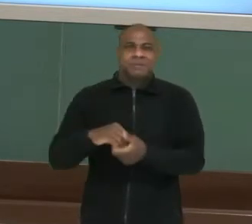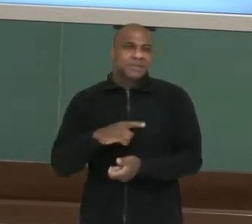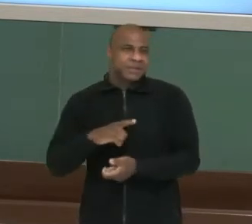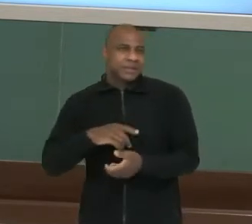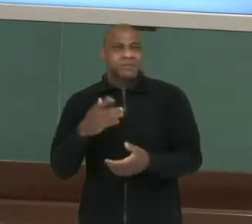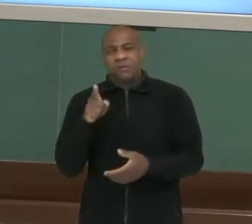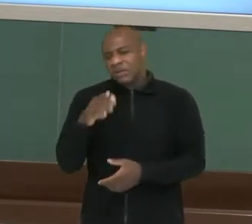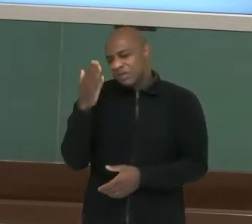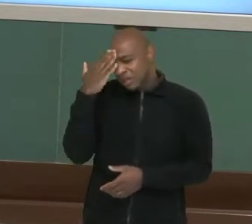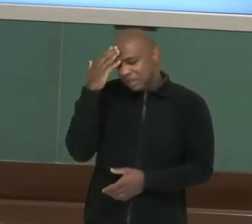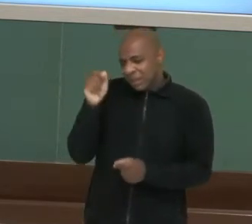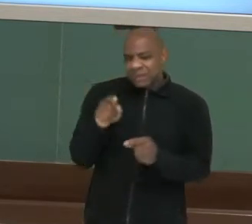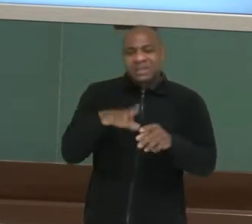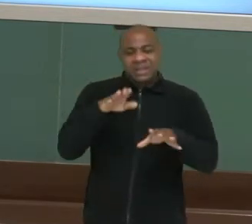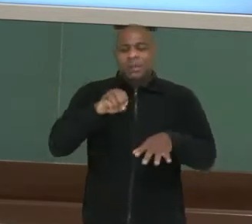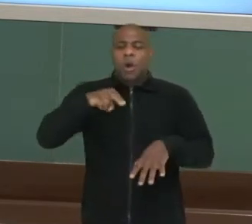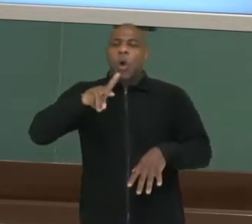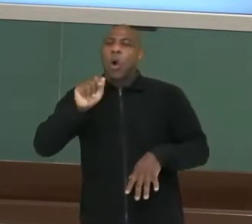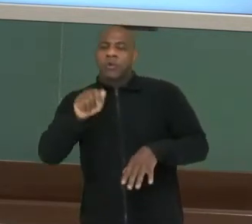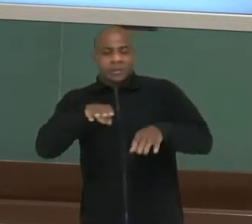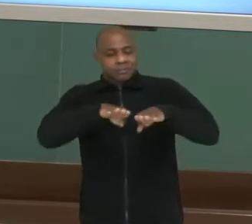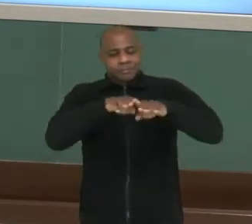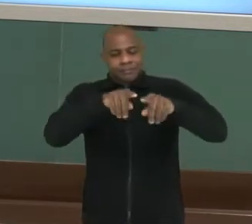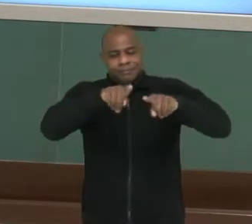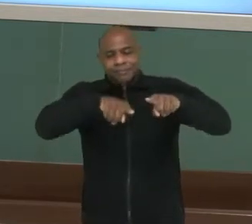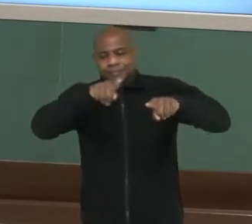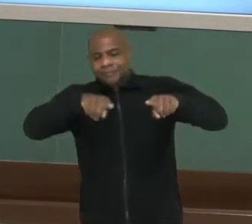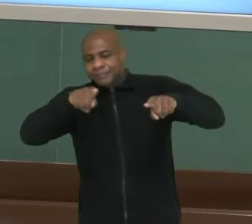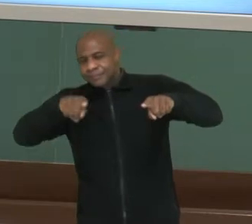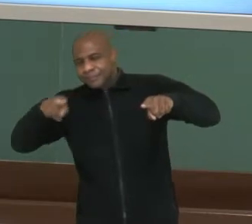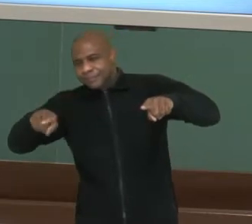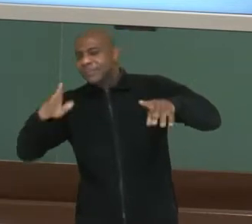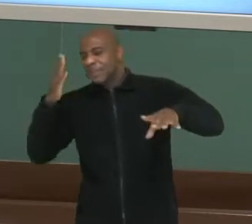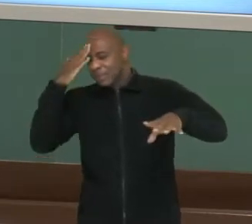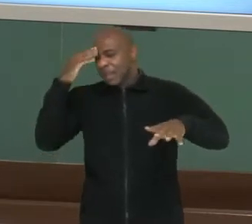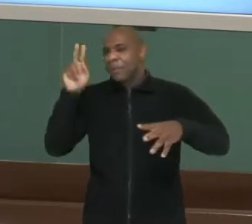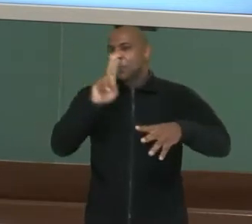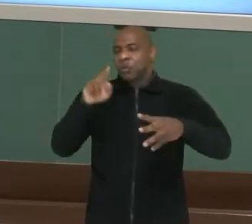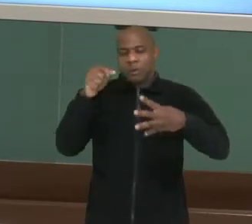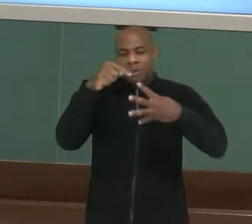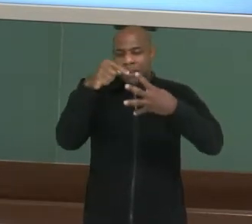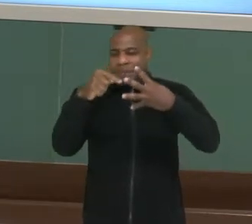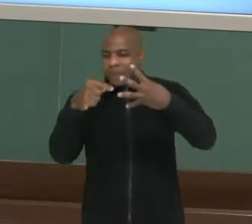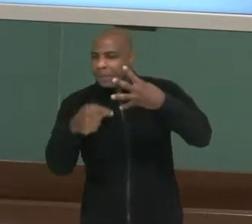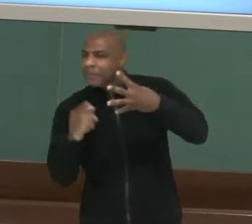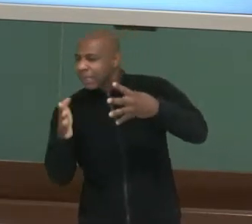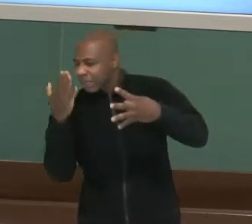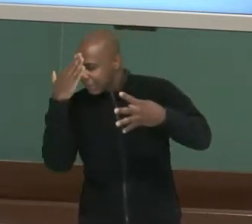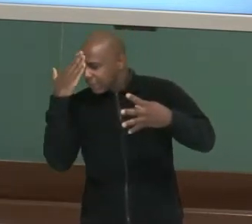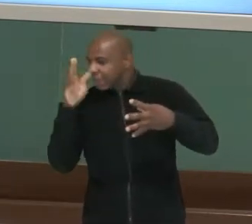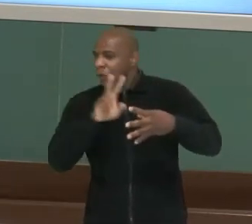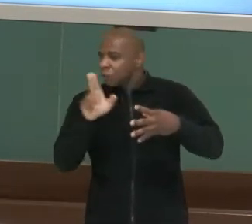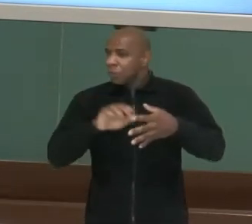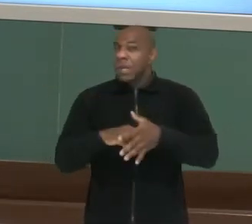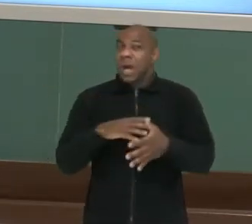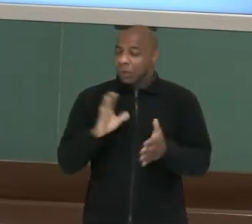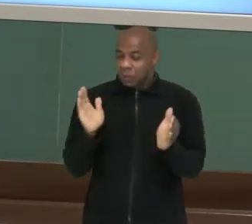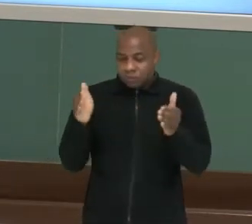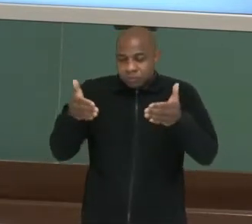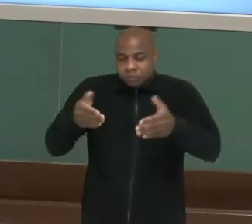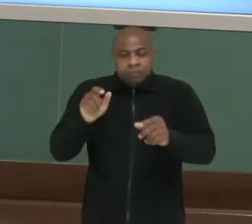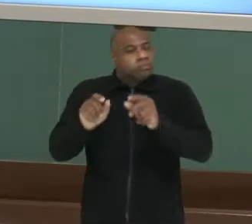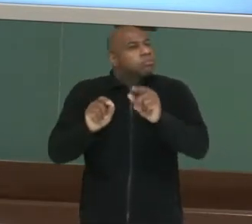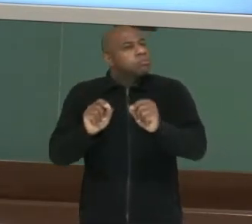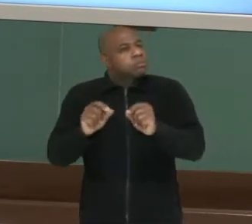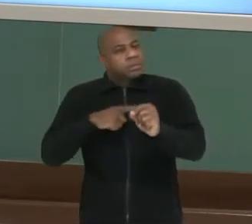já sabe o que é uma onda, você já sabe classificar as ondas e nesta aula nós vamos dar uma ênfase especial na